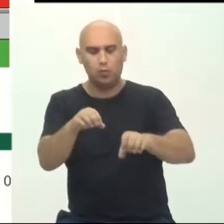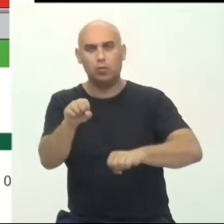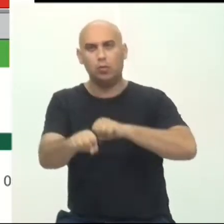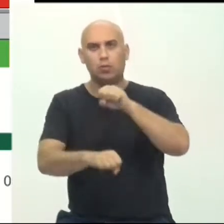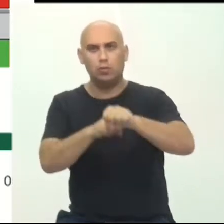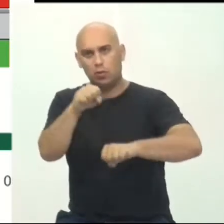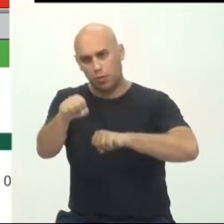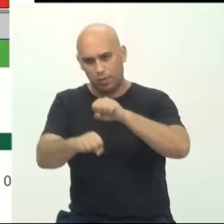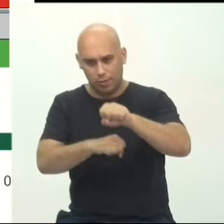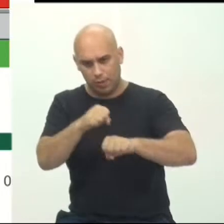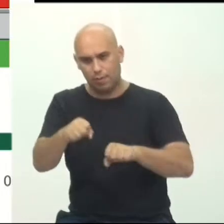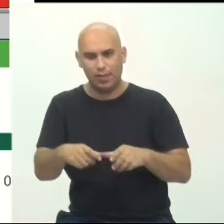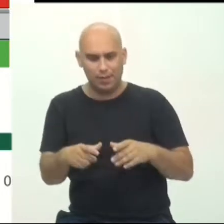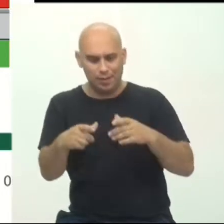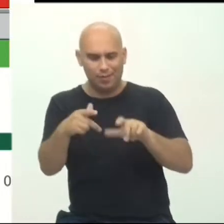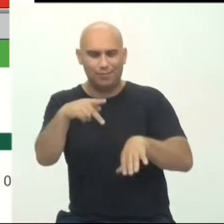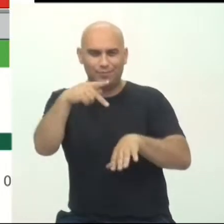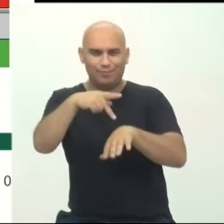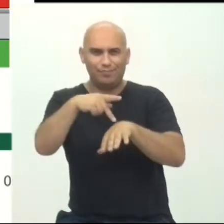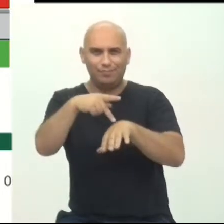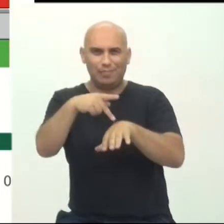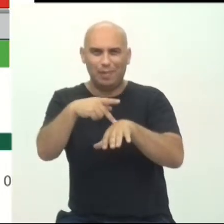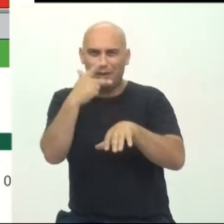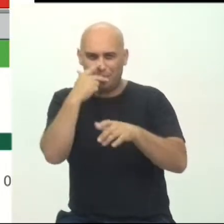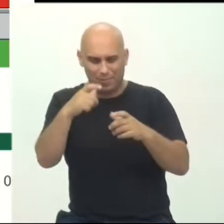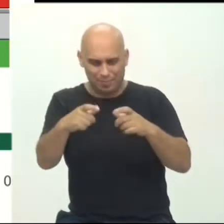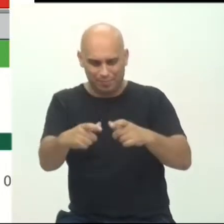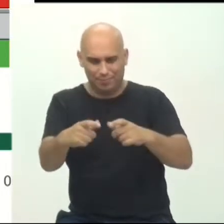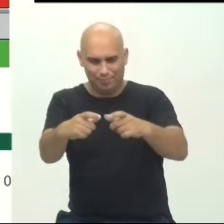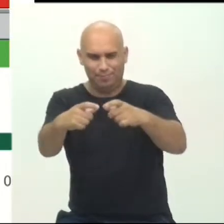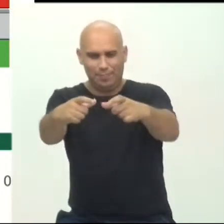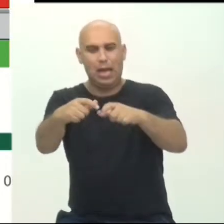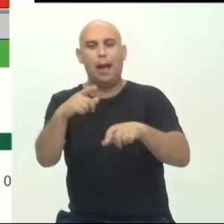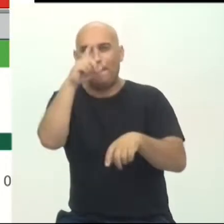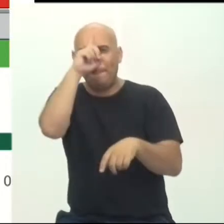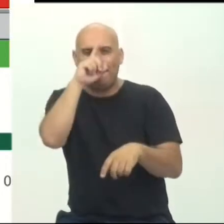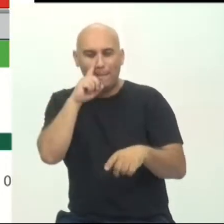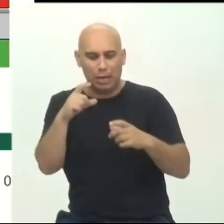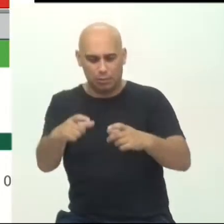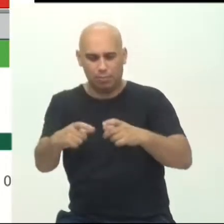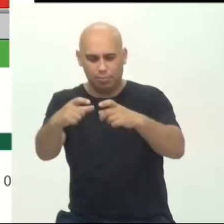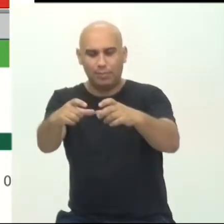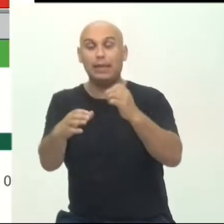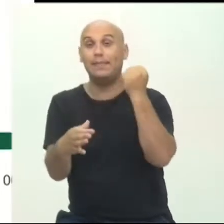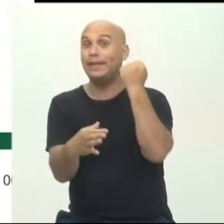de segregação, que é elementos de segurança. Pode passar.